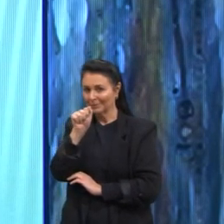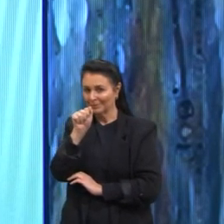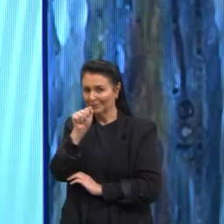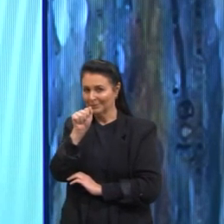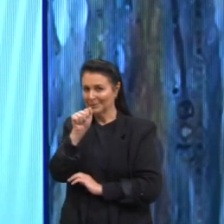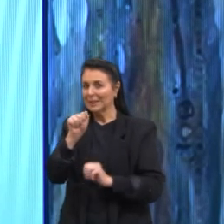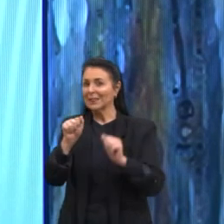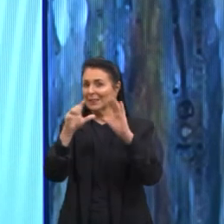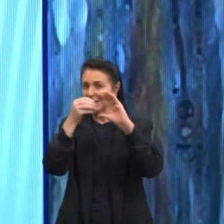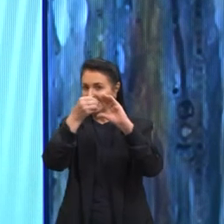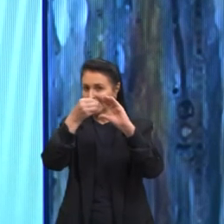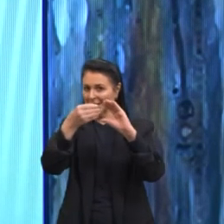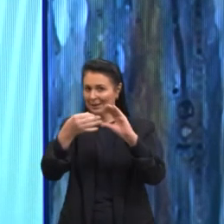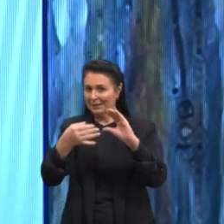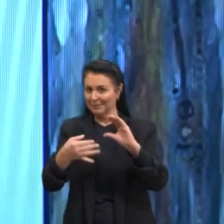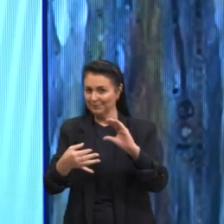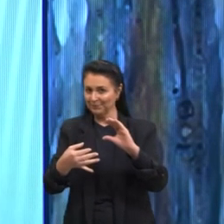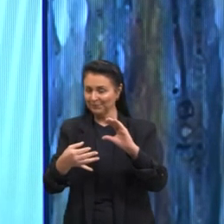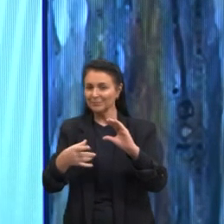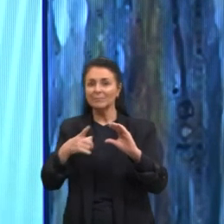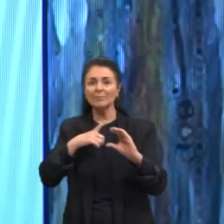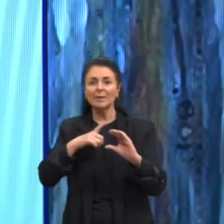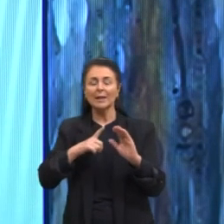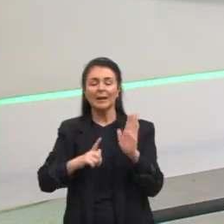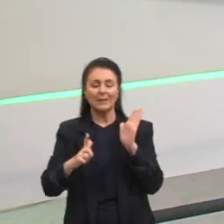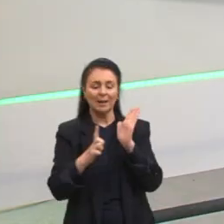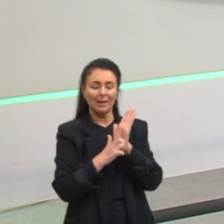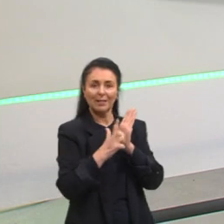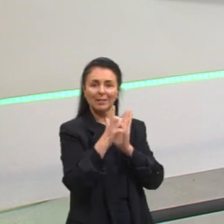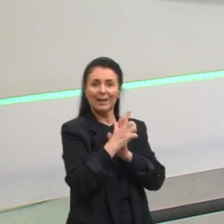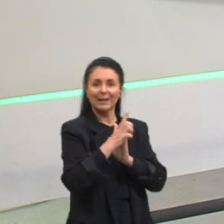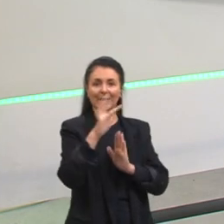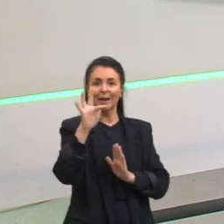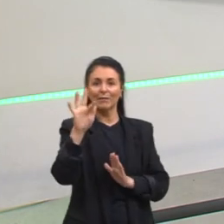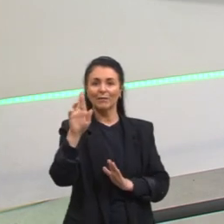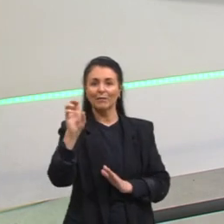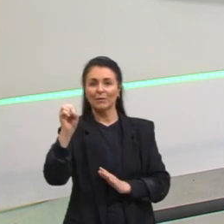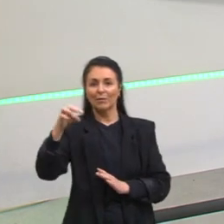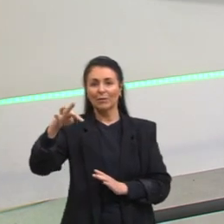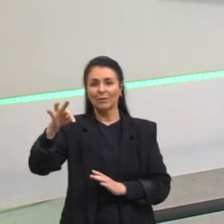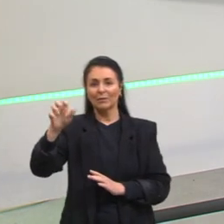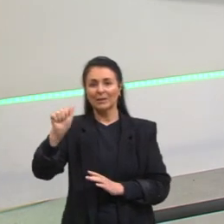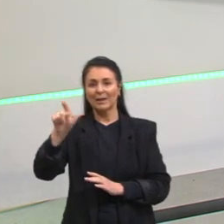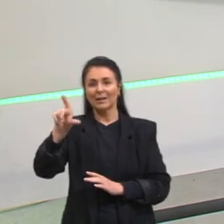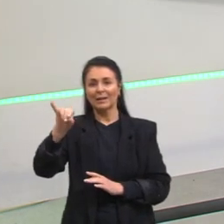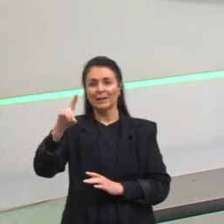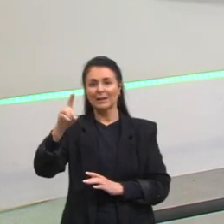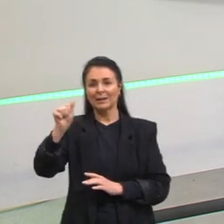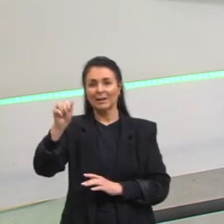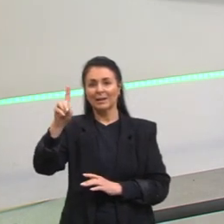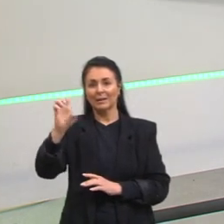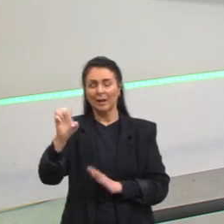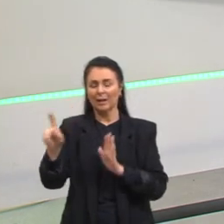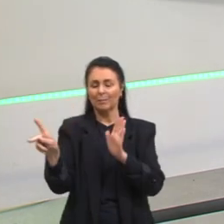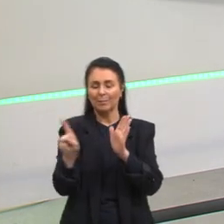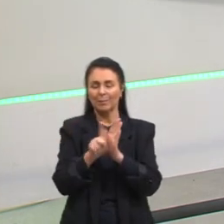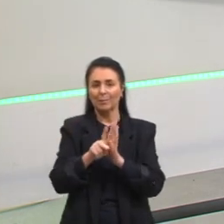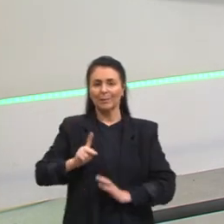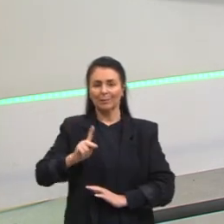então nós temos gente essa lei da frontalidade como uma característica peculiar do povo